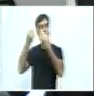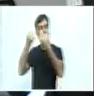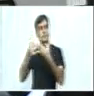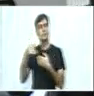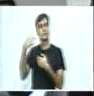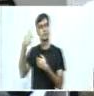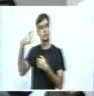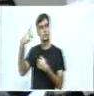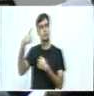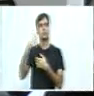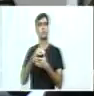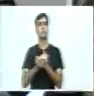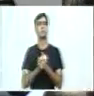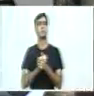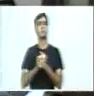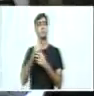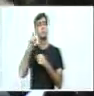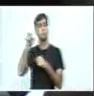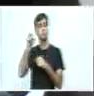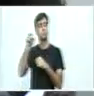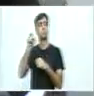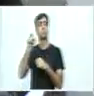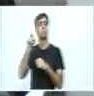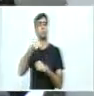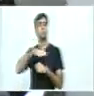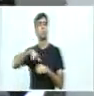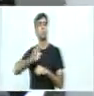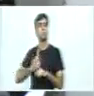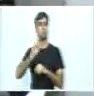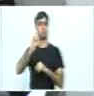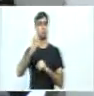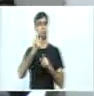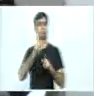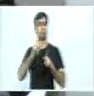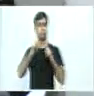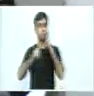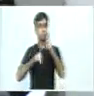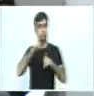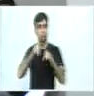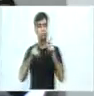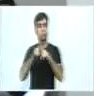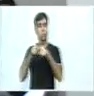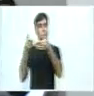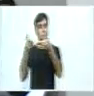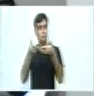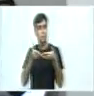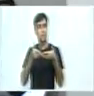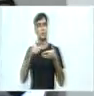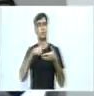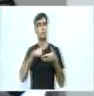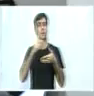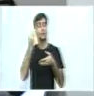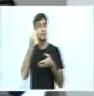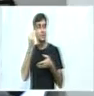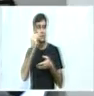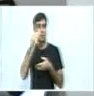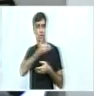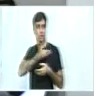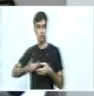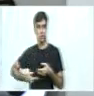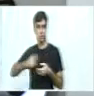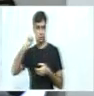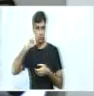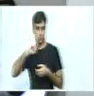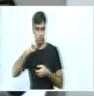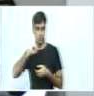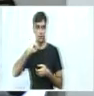representar a Vossa Excelência como representantes populares, requerer que seja alcançado o acordo entre o governo de Minas